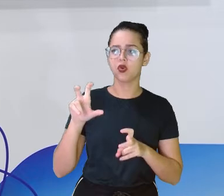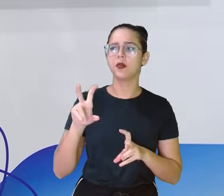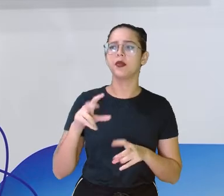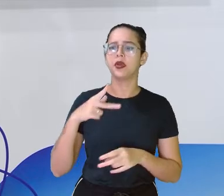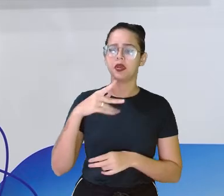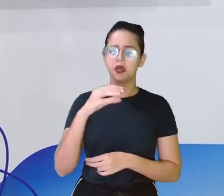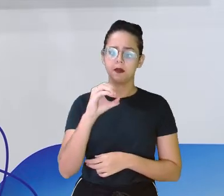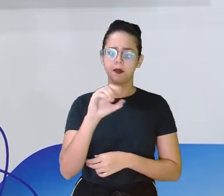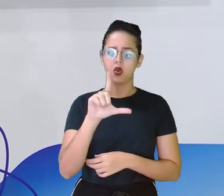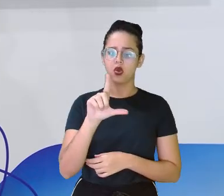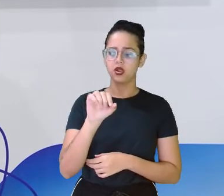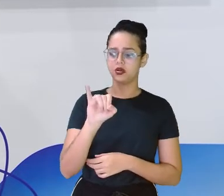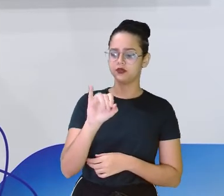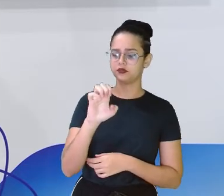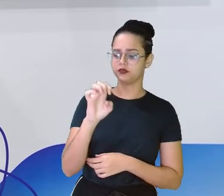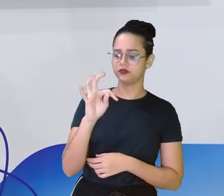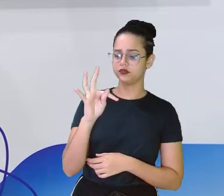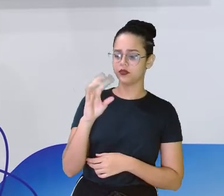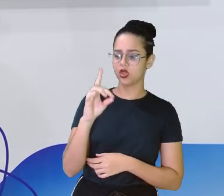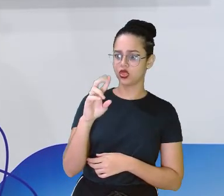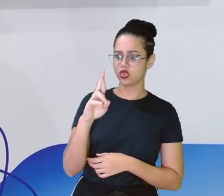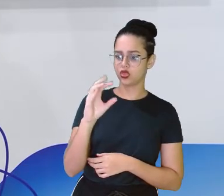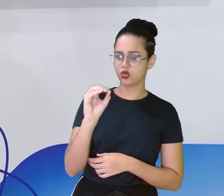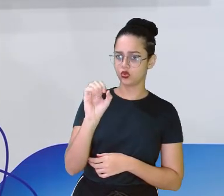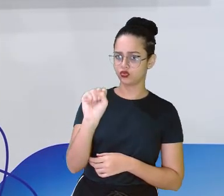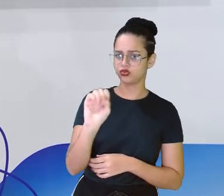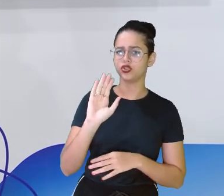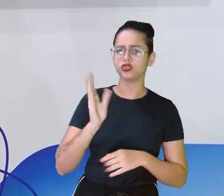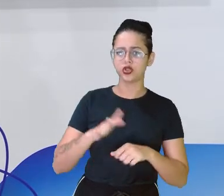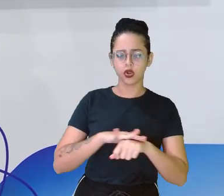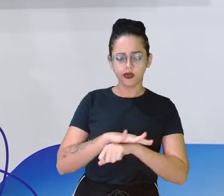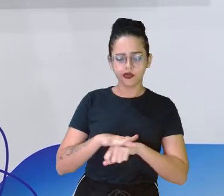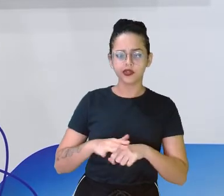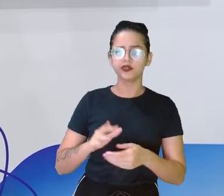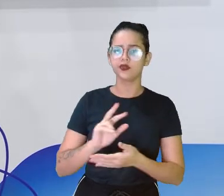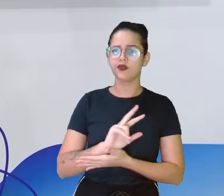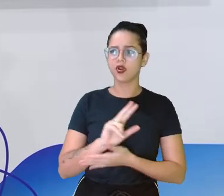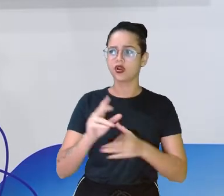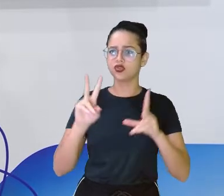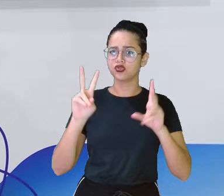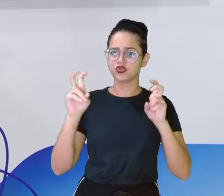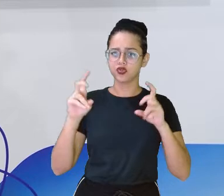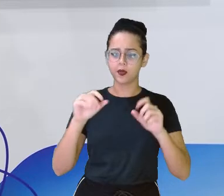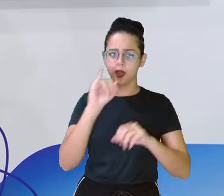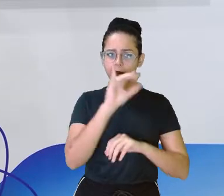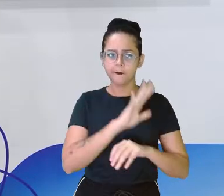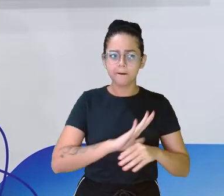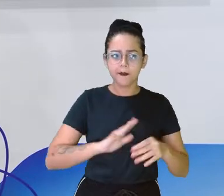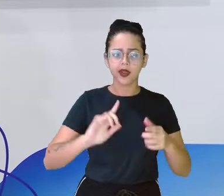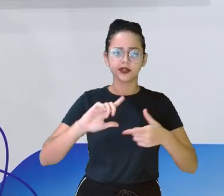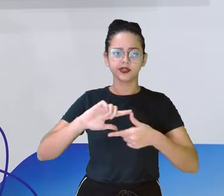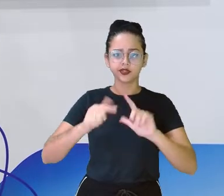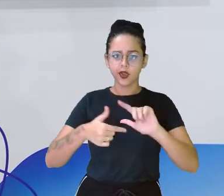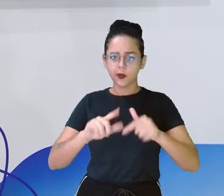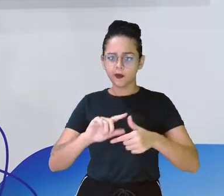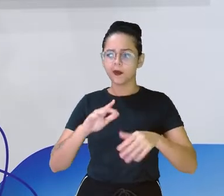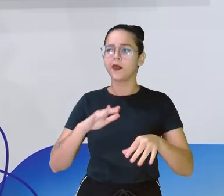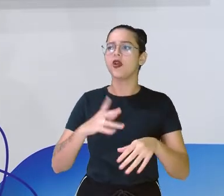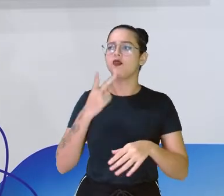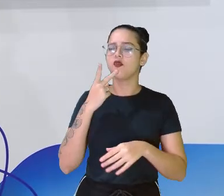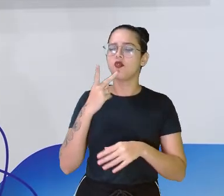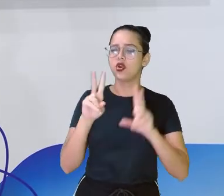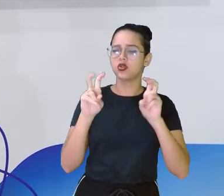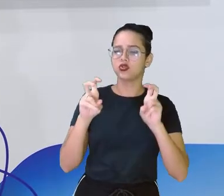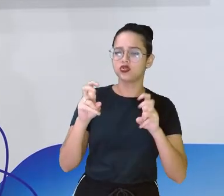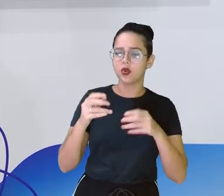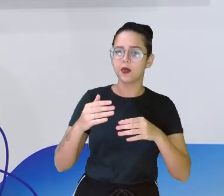O que são poliedros? A gente já conversou bastante sobre as figuras geométricas, né? Começamos falando das